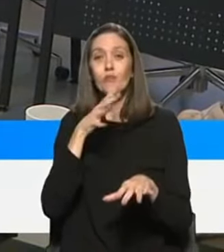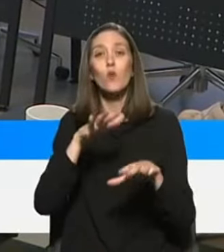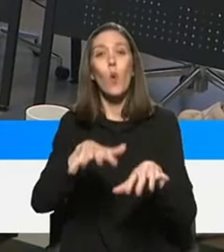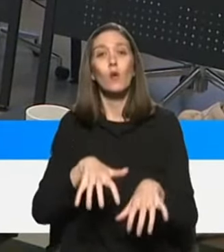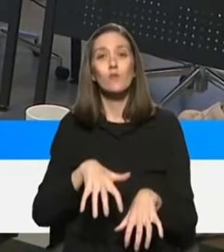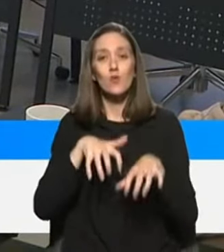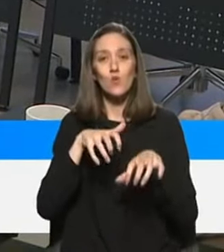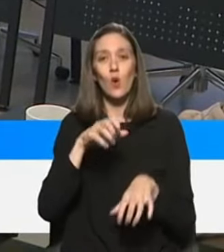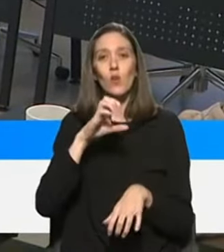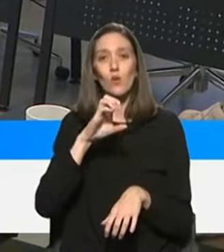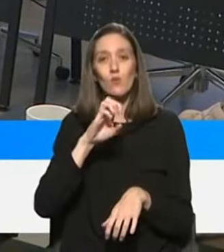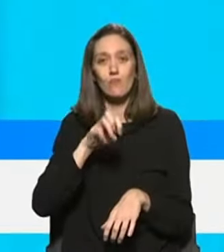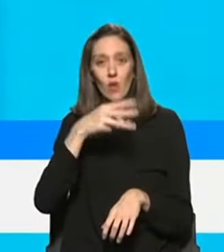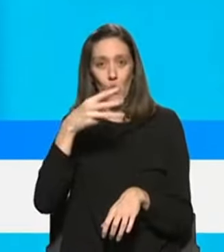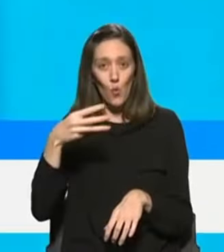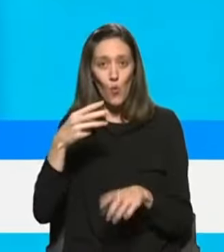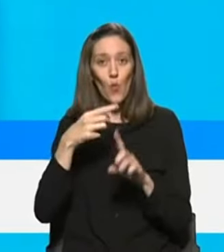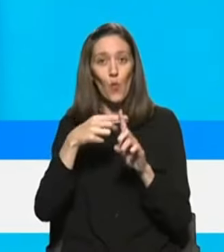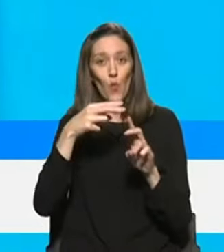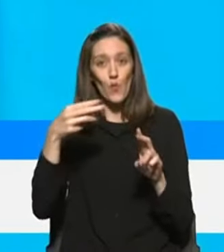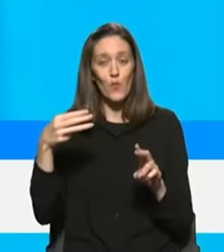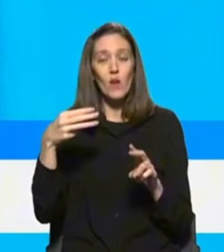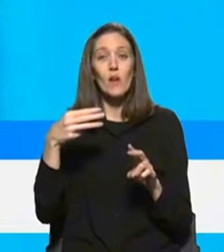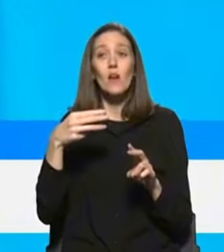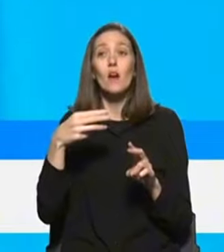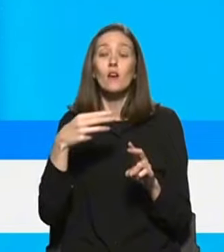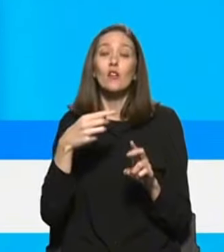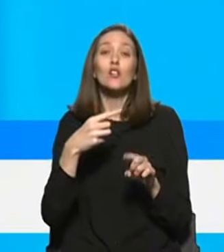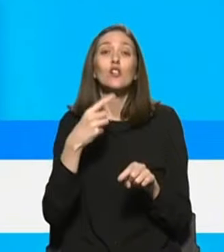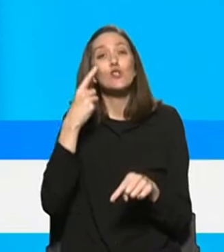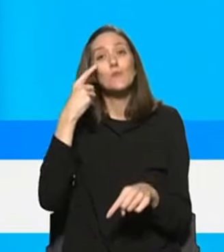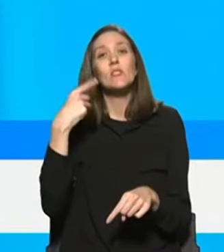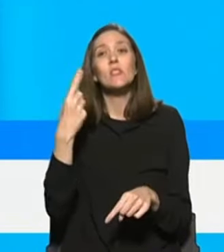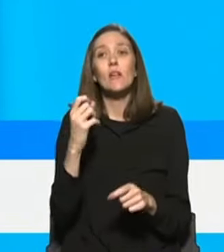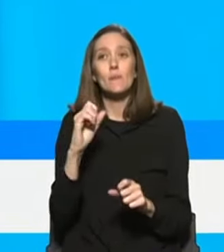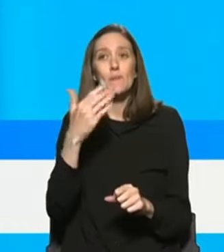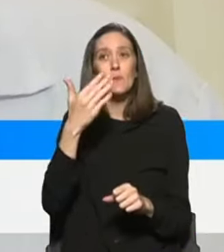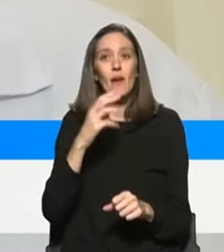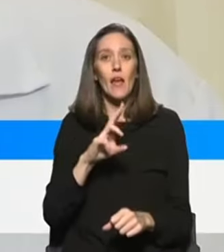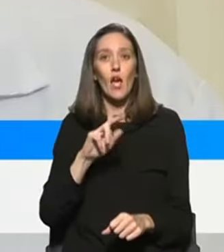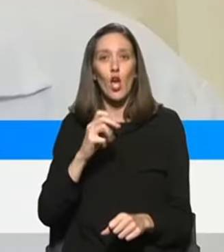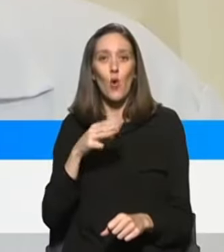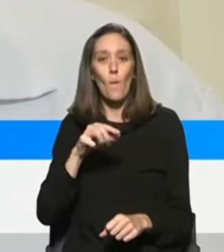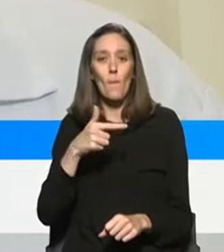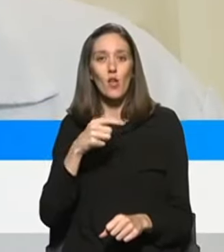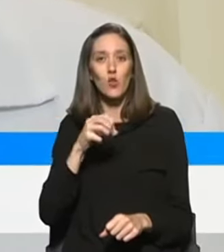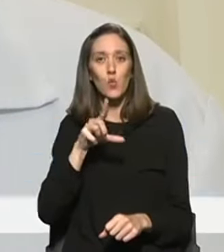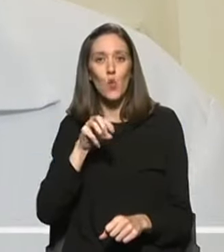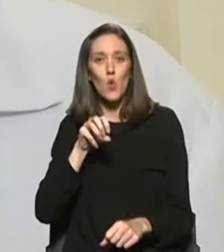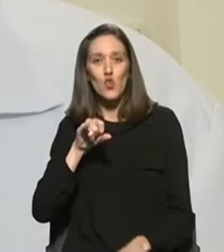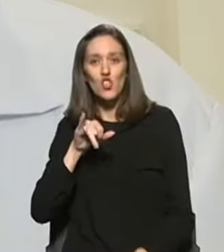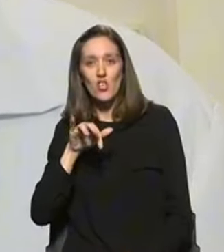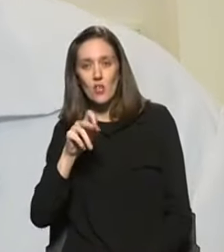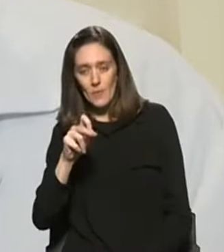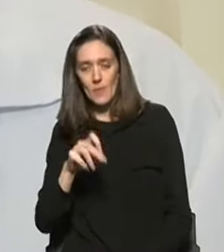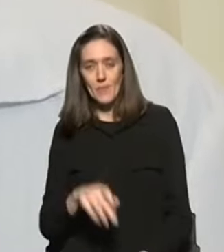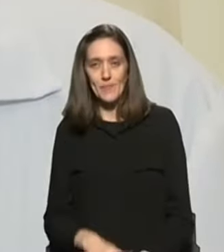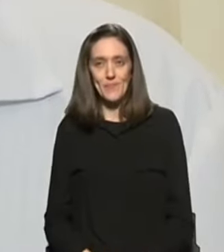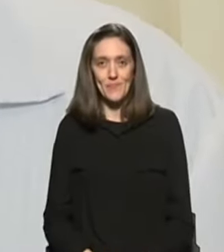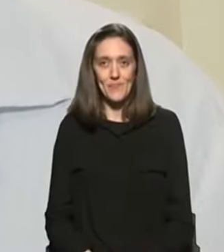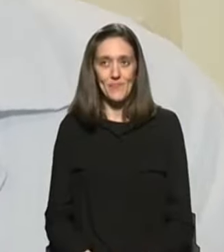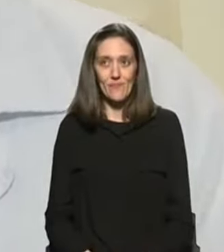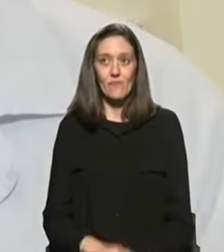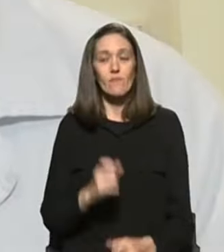da CUF, a especialidade em debate foi a reumatologia. Alertar a população para aquilo que são